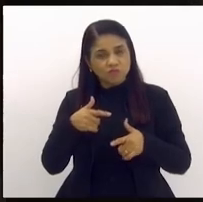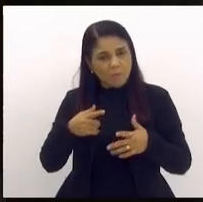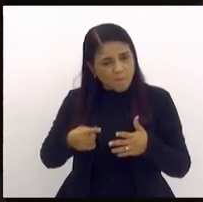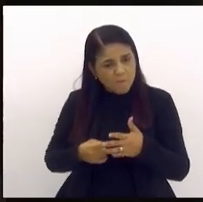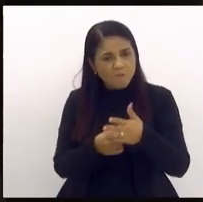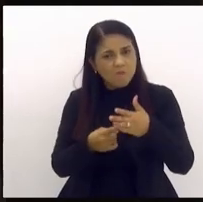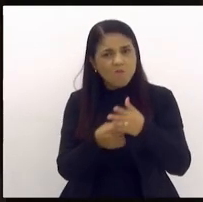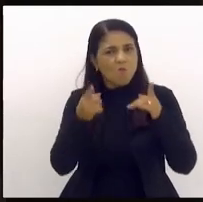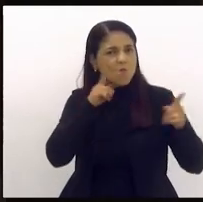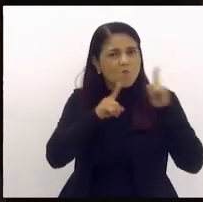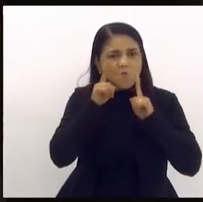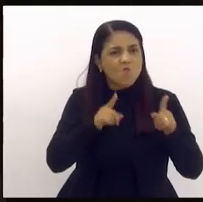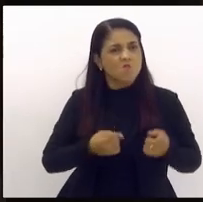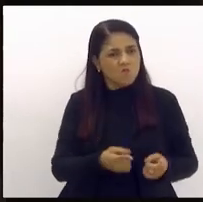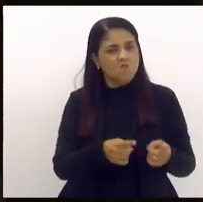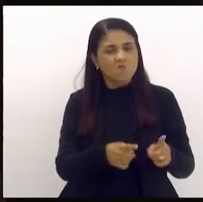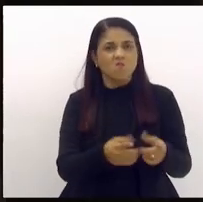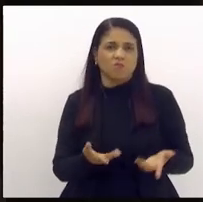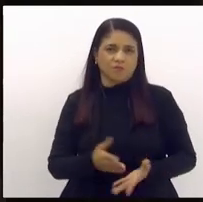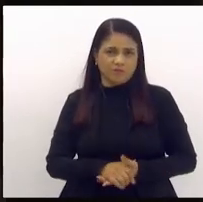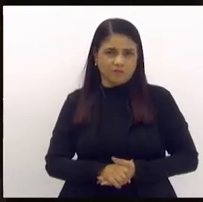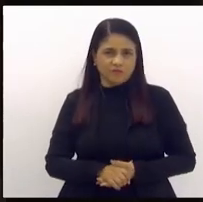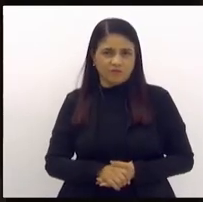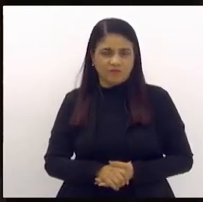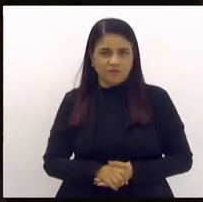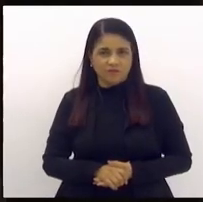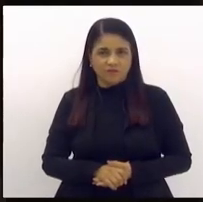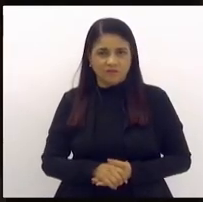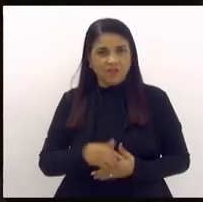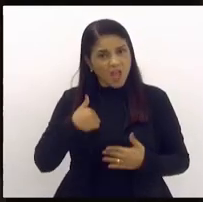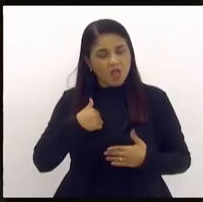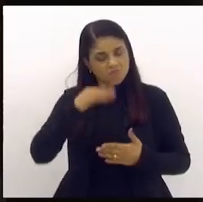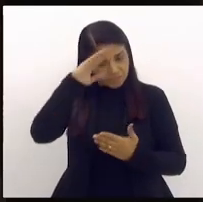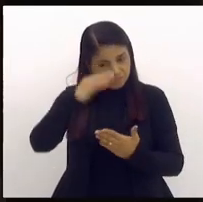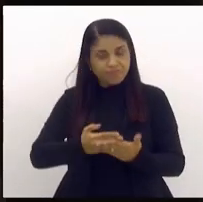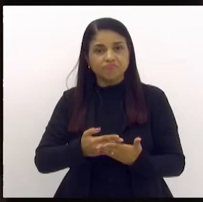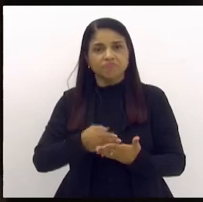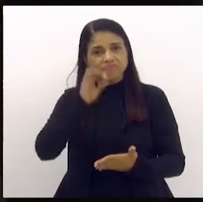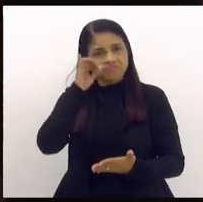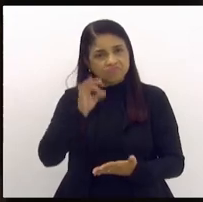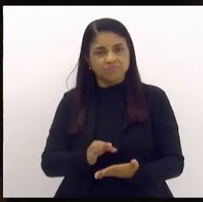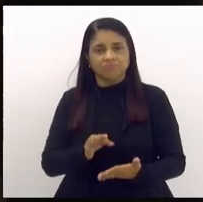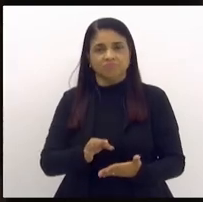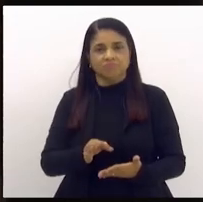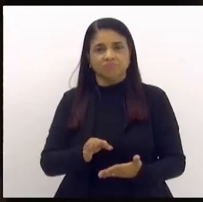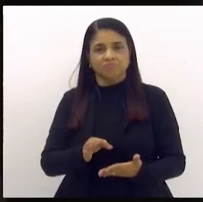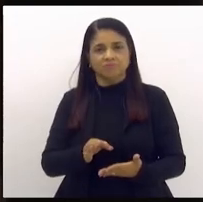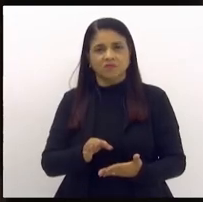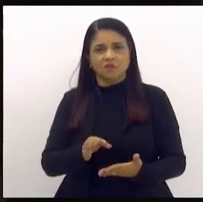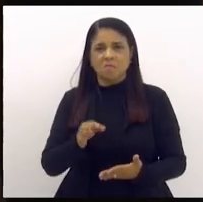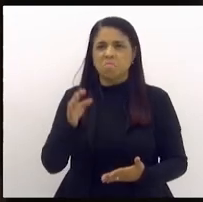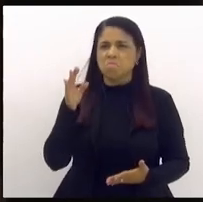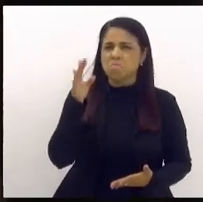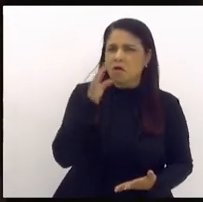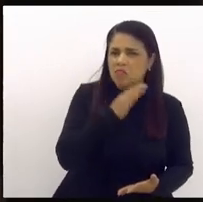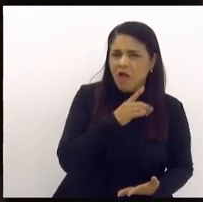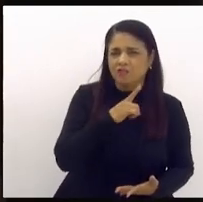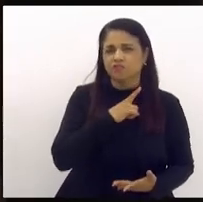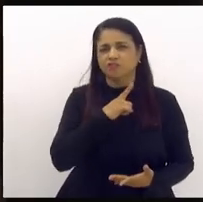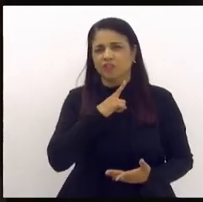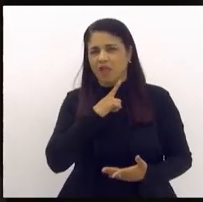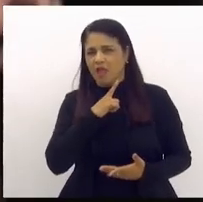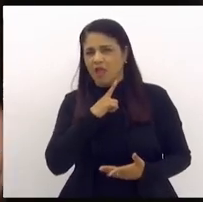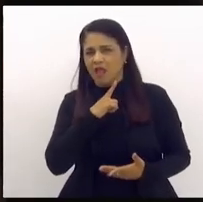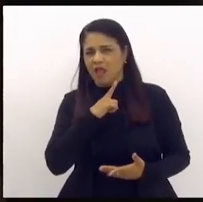Bota o dedo na ferida. Eu estou convicto que estão armando maldades, que estão